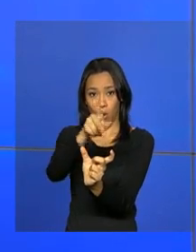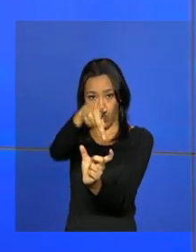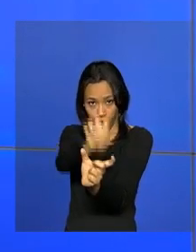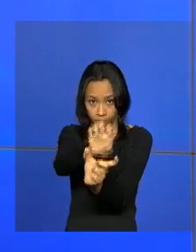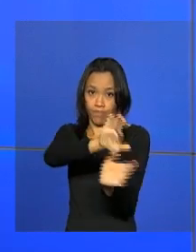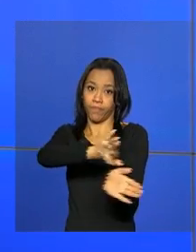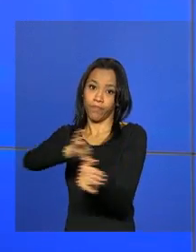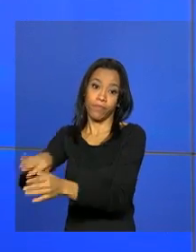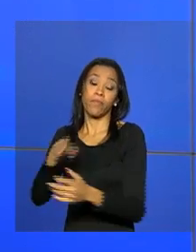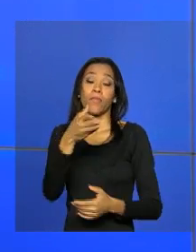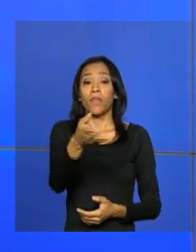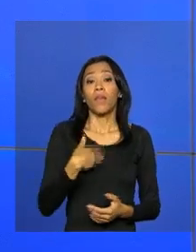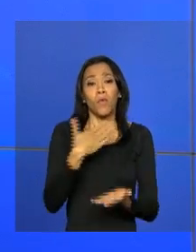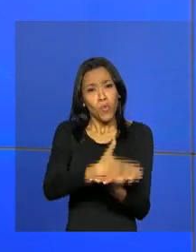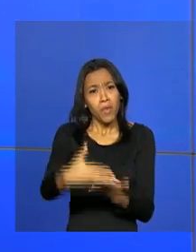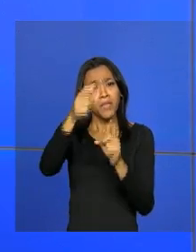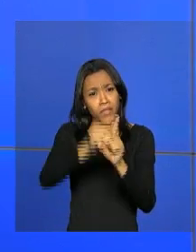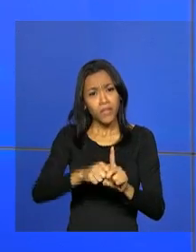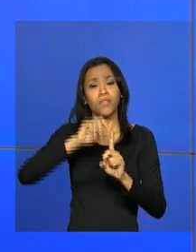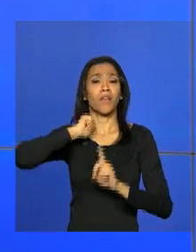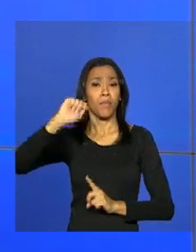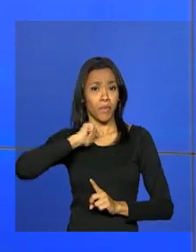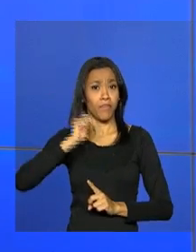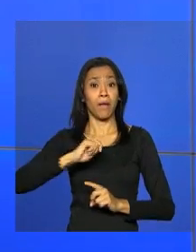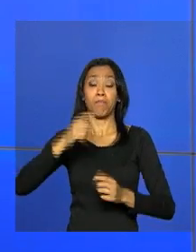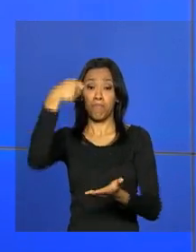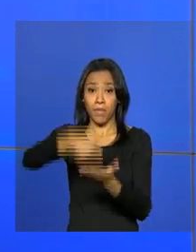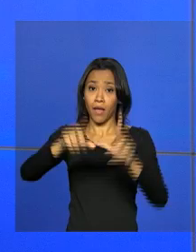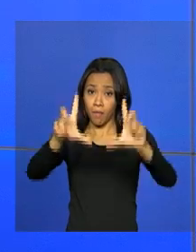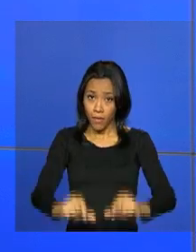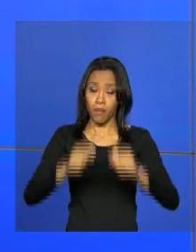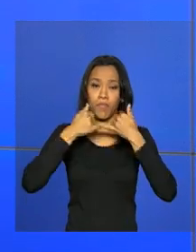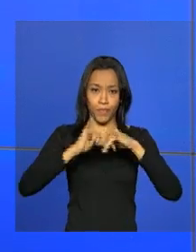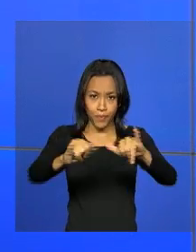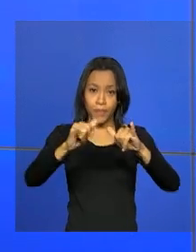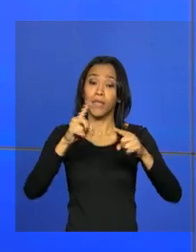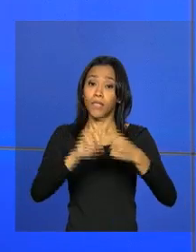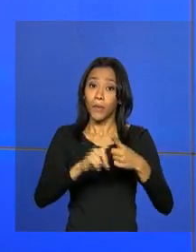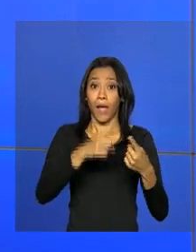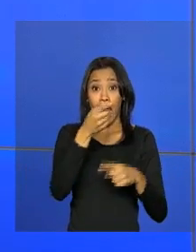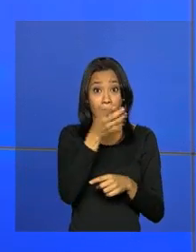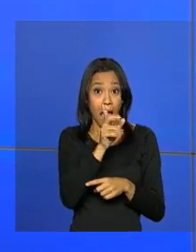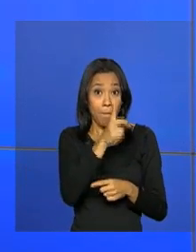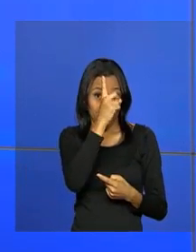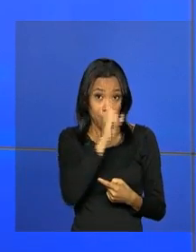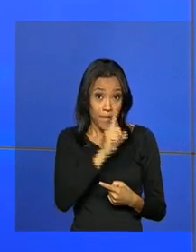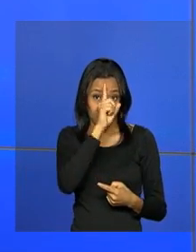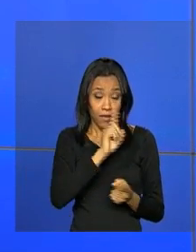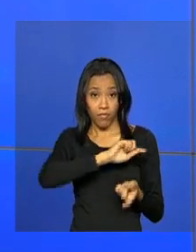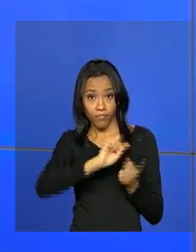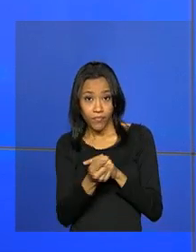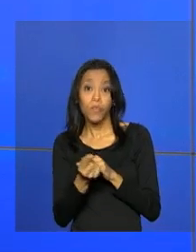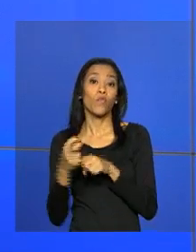A partir de abril, o consumidor vai pagar menos pela energia elétrica. A bandeira tarifária passa de amarela para verde.